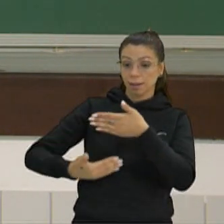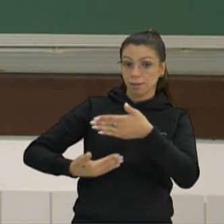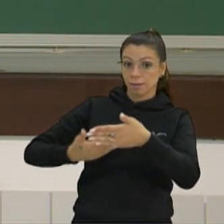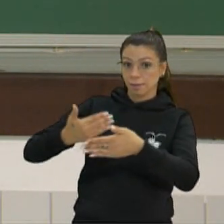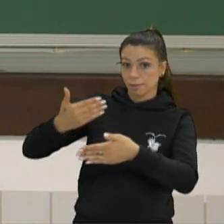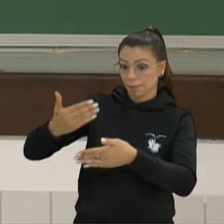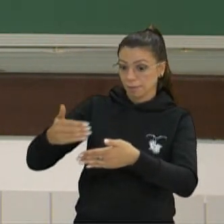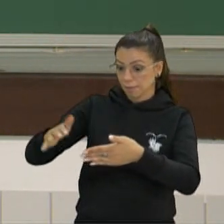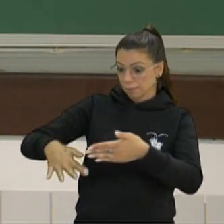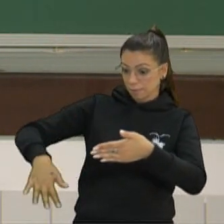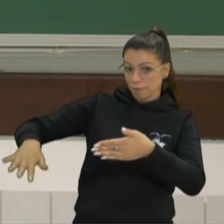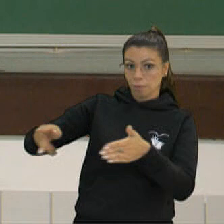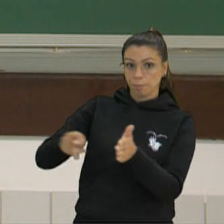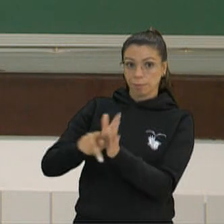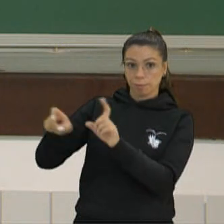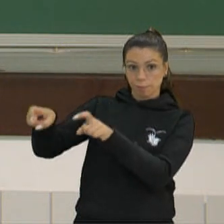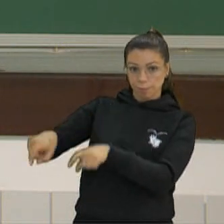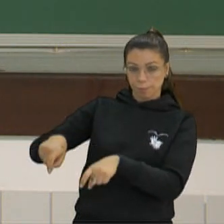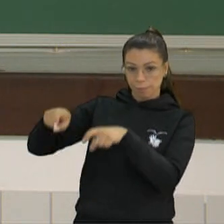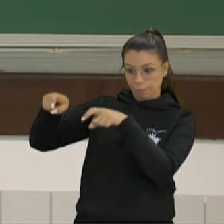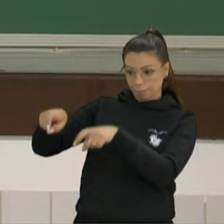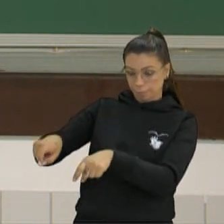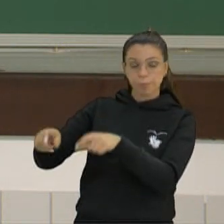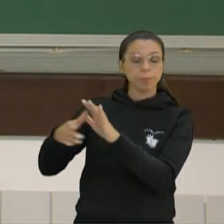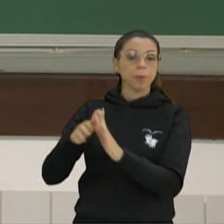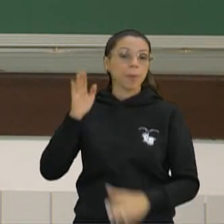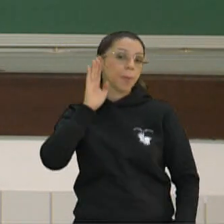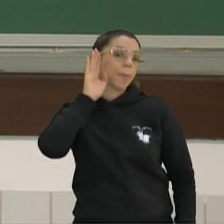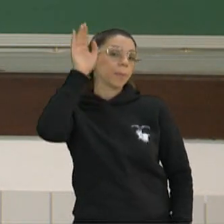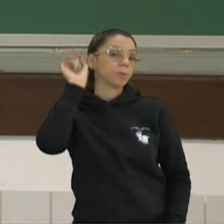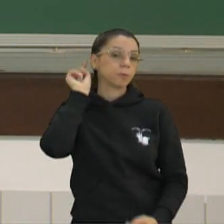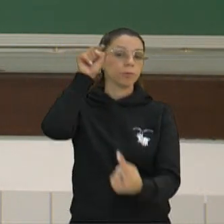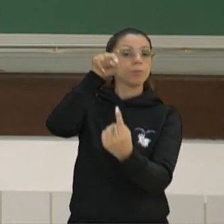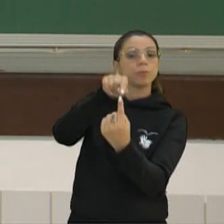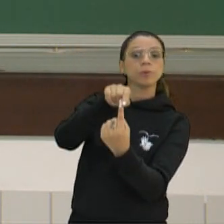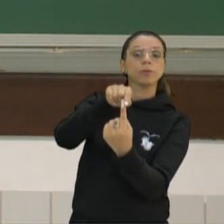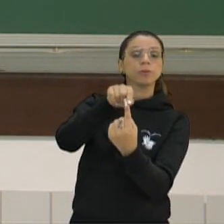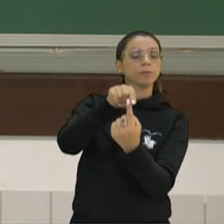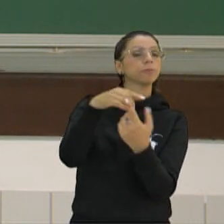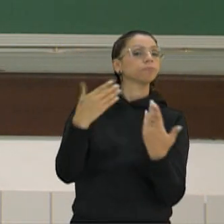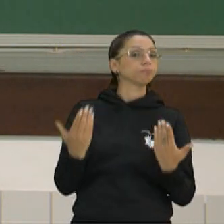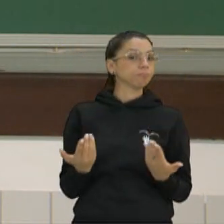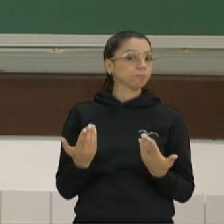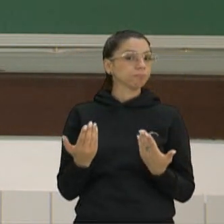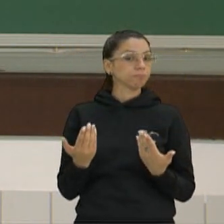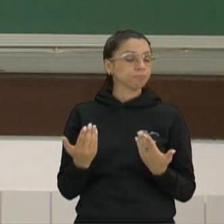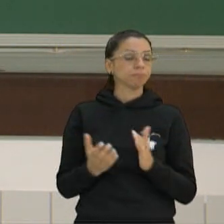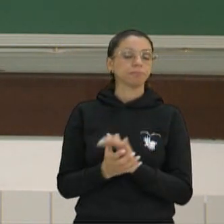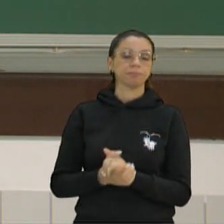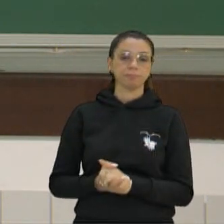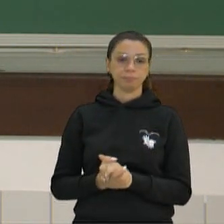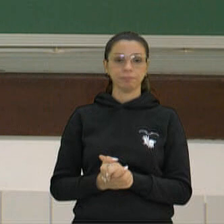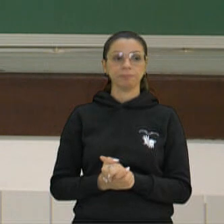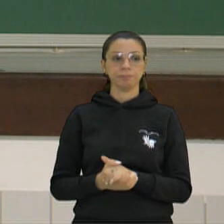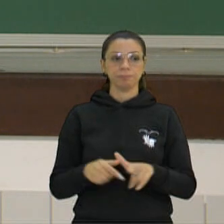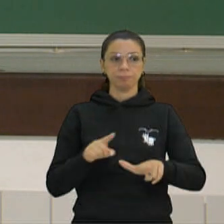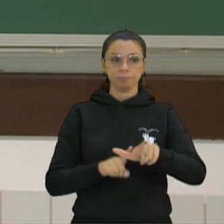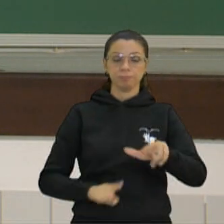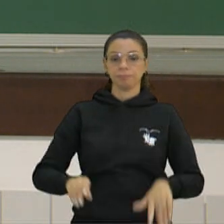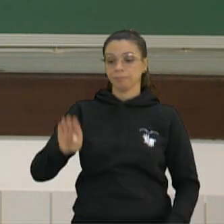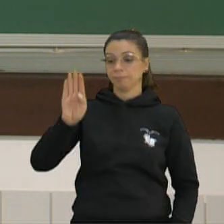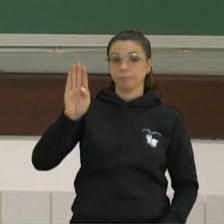no espaço rural que tem como principal finalidade, vamos ver, alternativa